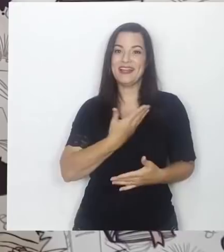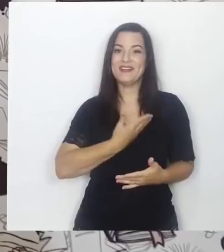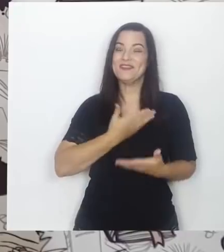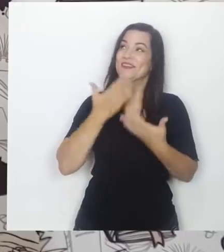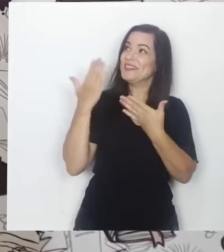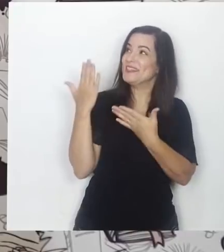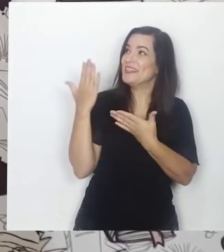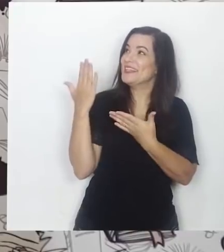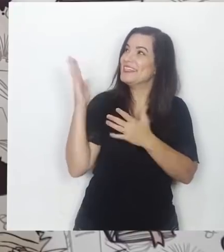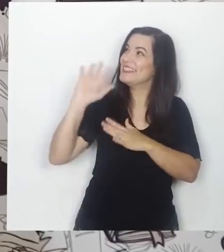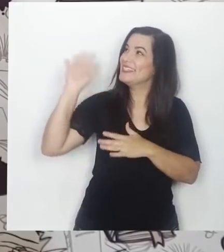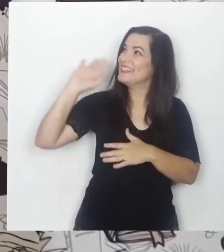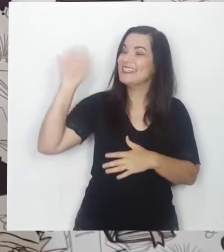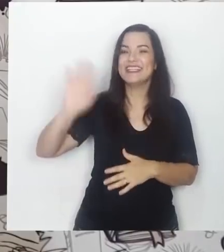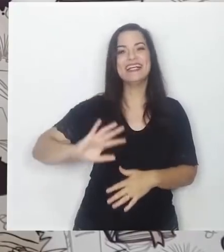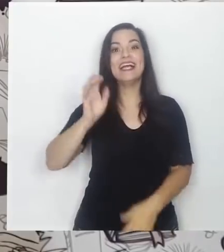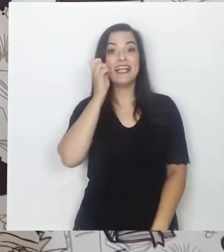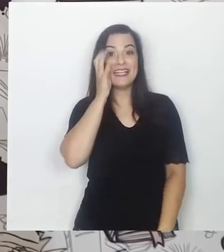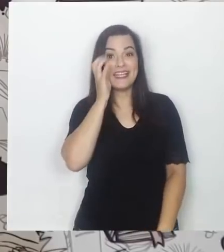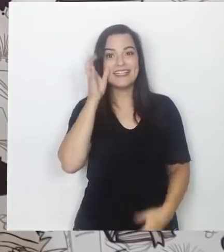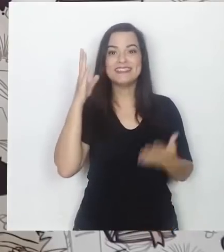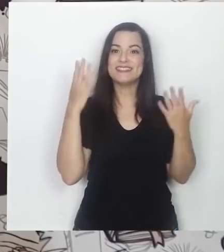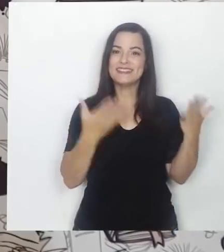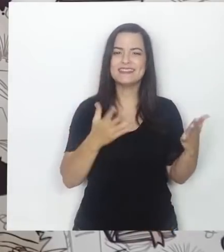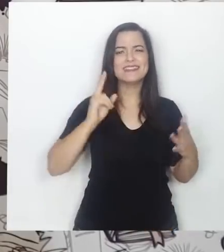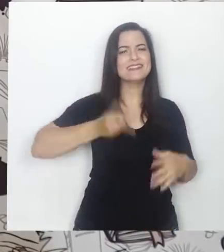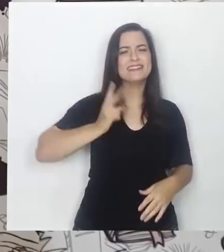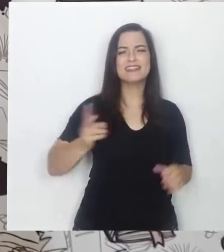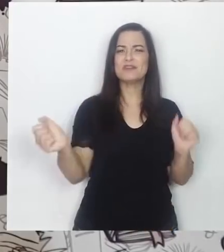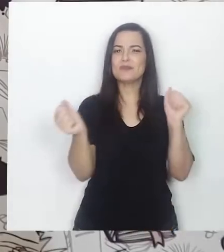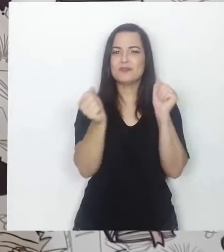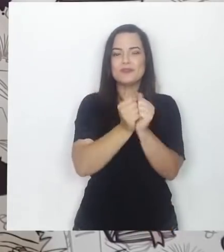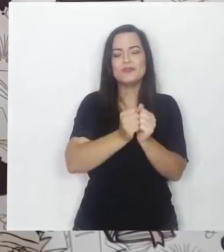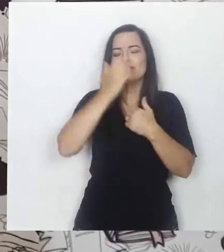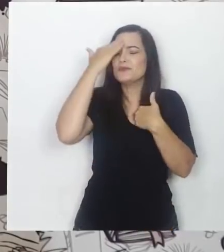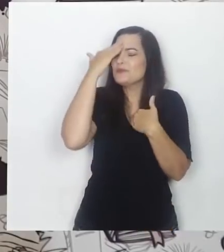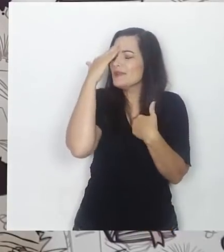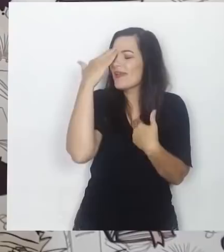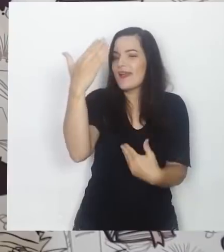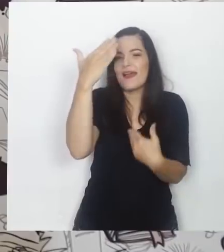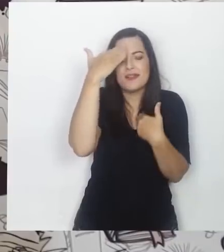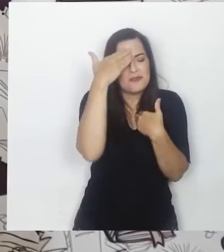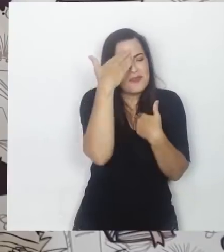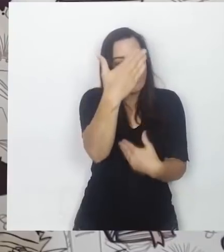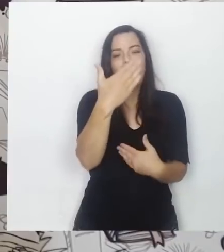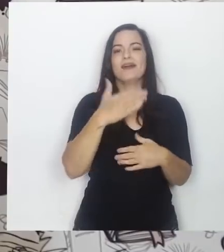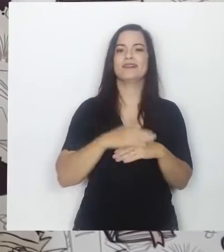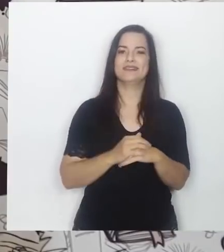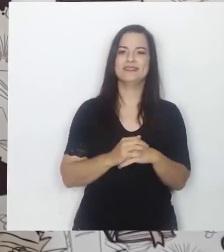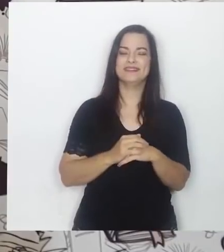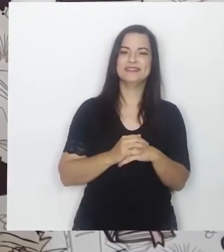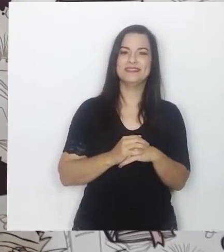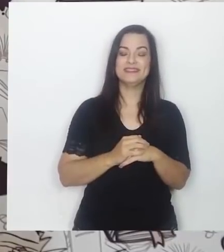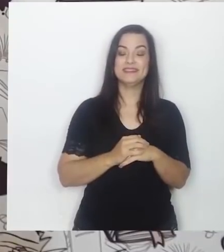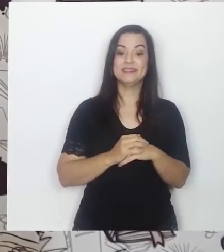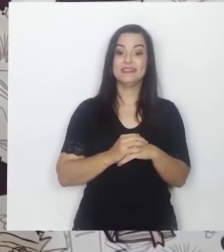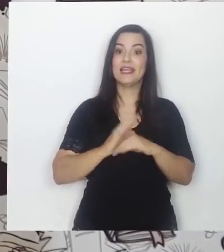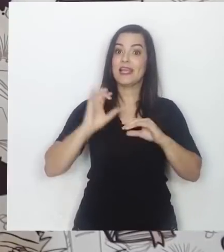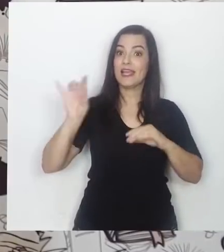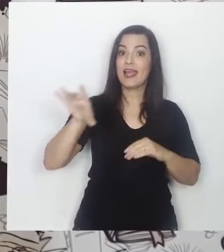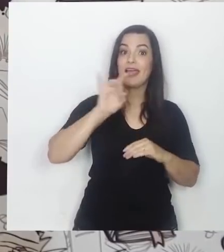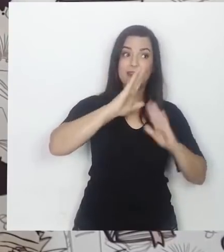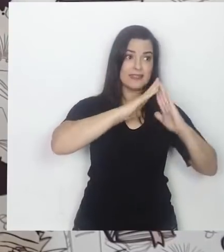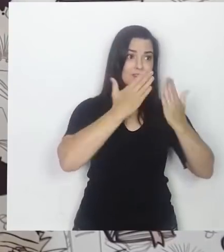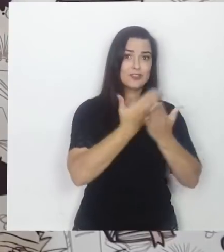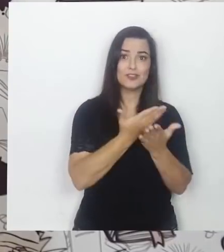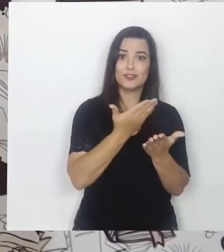desafios. Muito obrigada por tudo, Letícia. As escolas, gestão, professores, todos